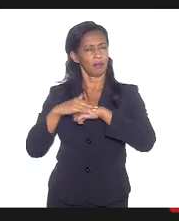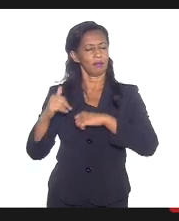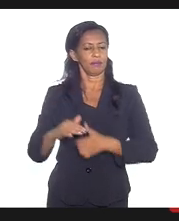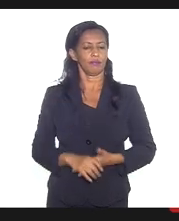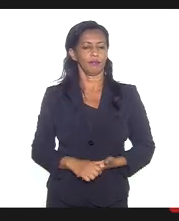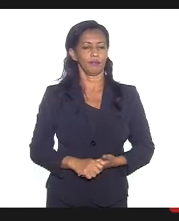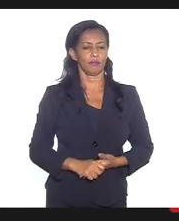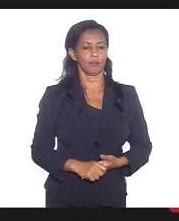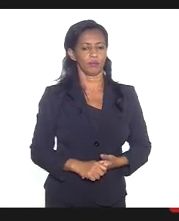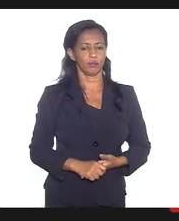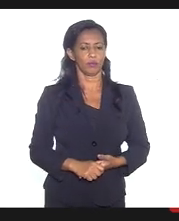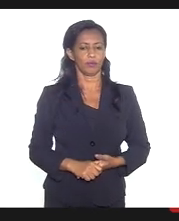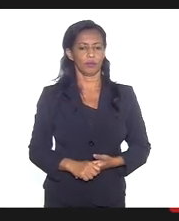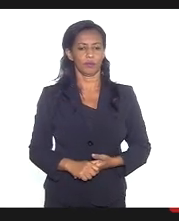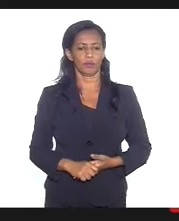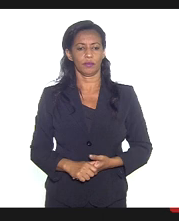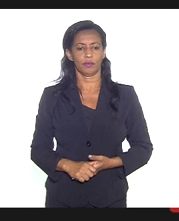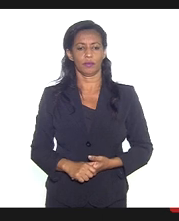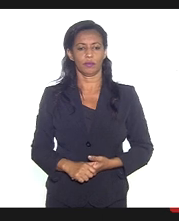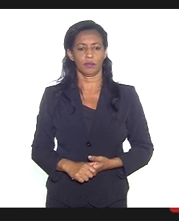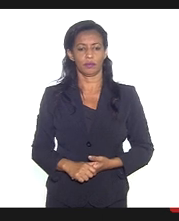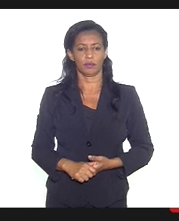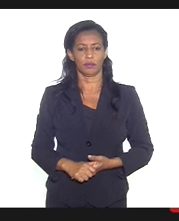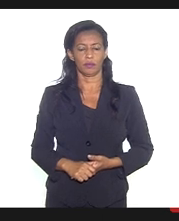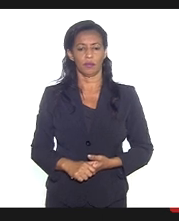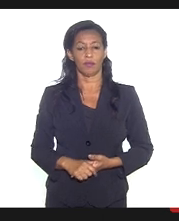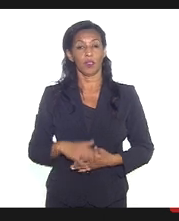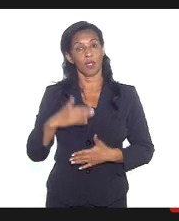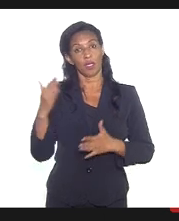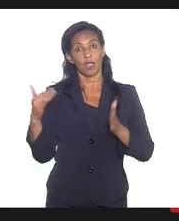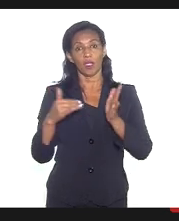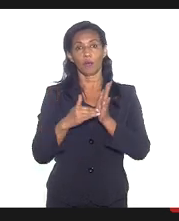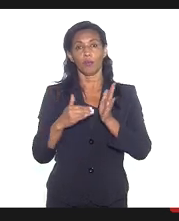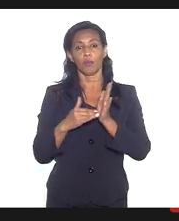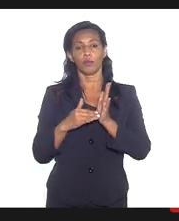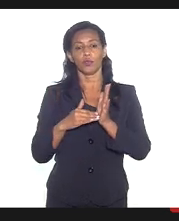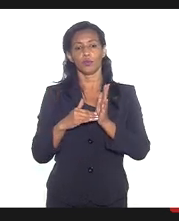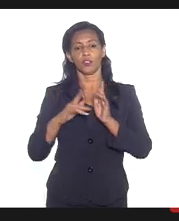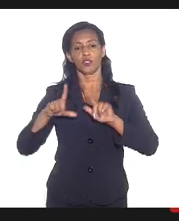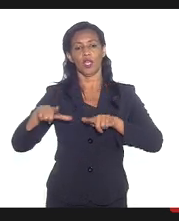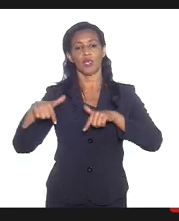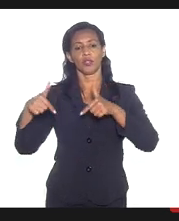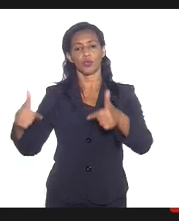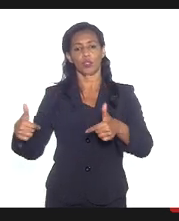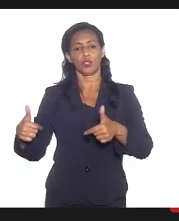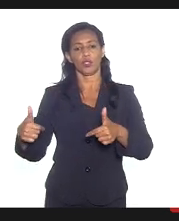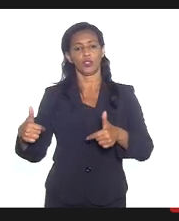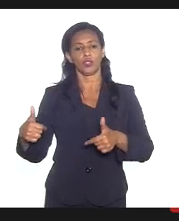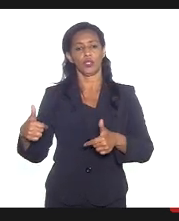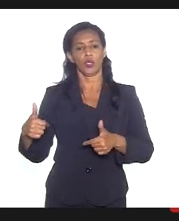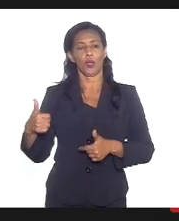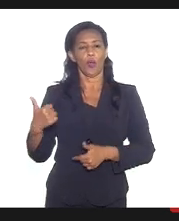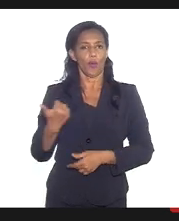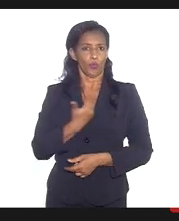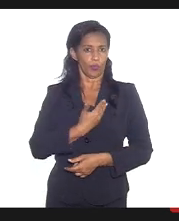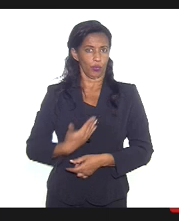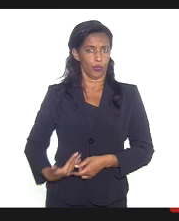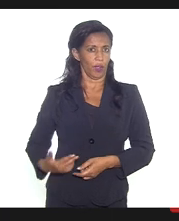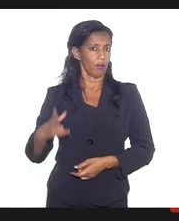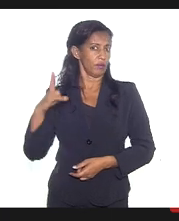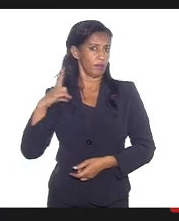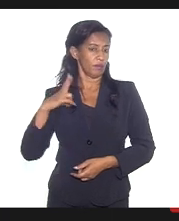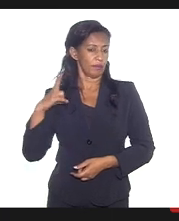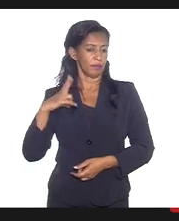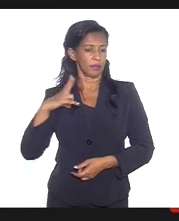Próximo. E, por último, deixar aqui ações públicas e privadas, né? Então, a gente coloca aqui